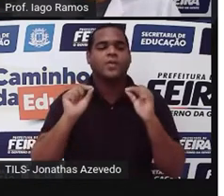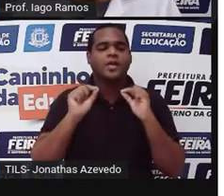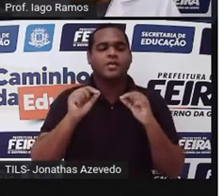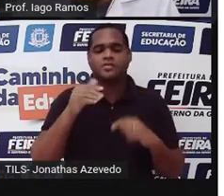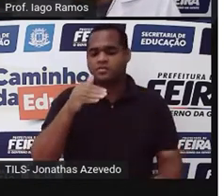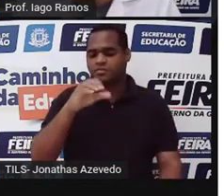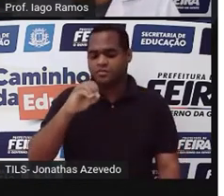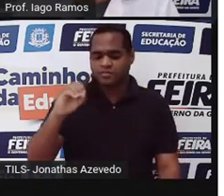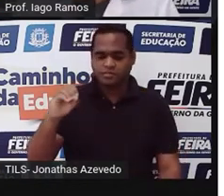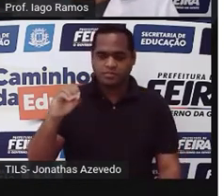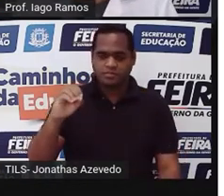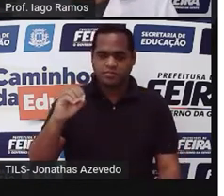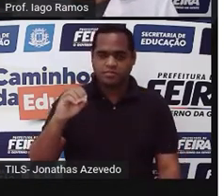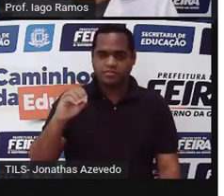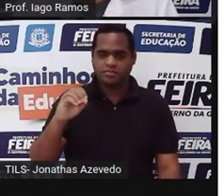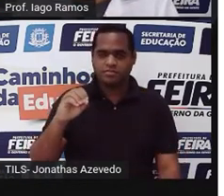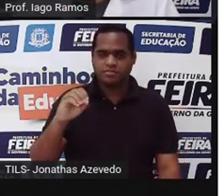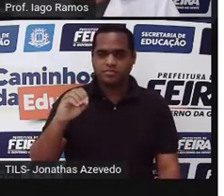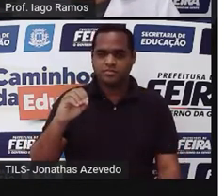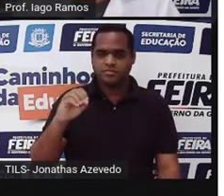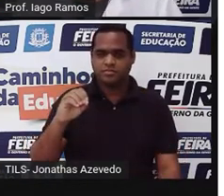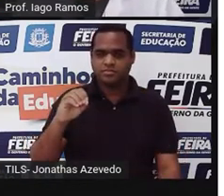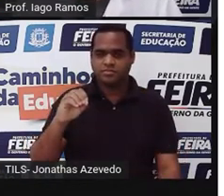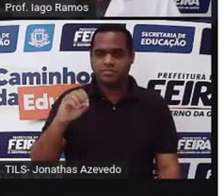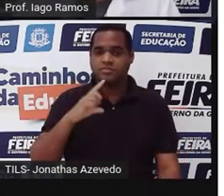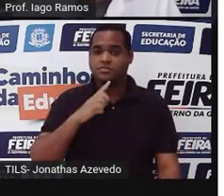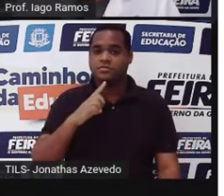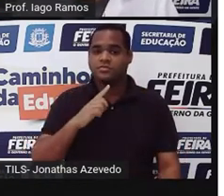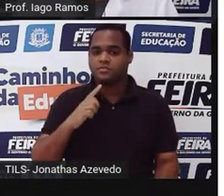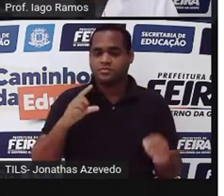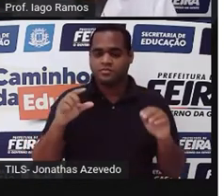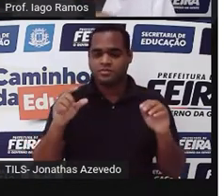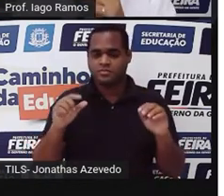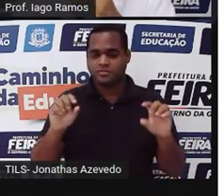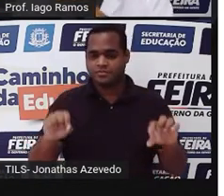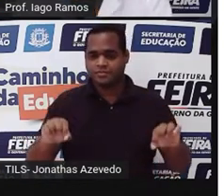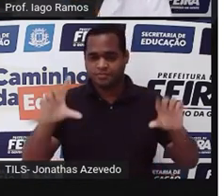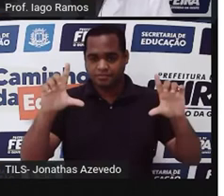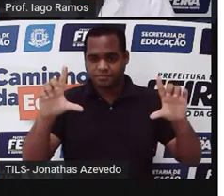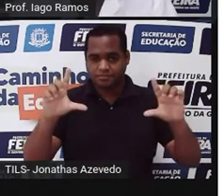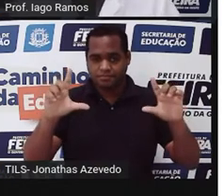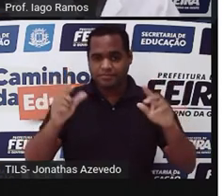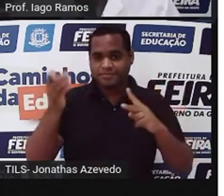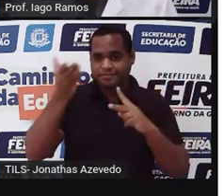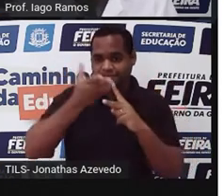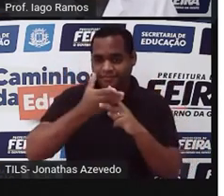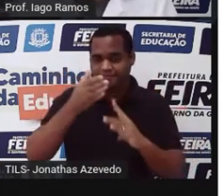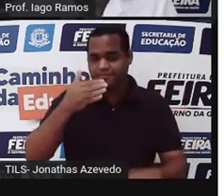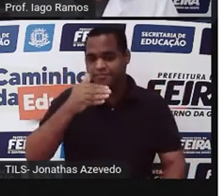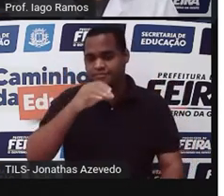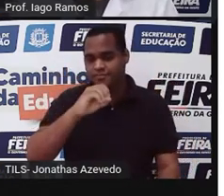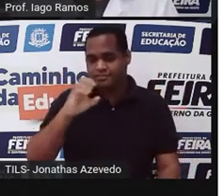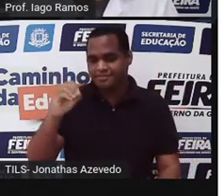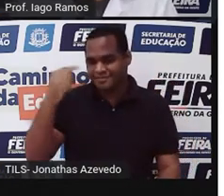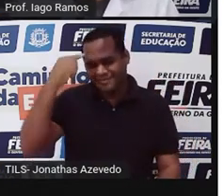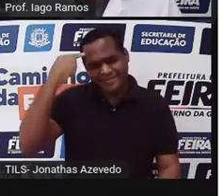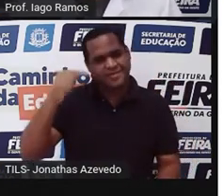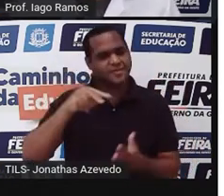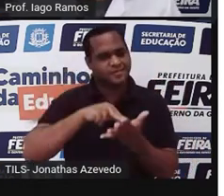for sem está gripada ali na tela dividir por 100 é isso que significa